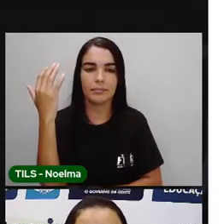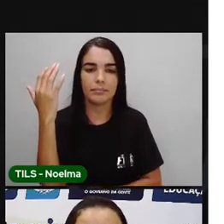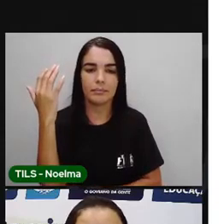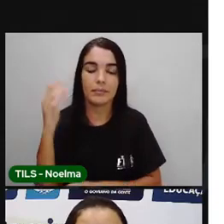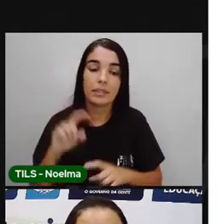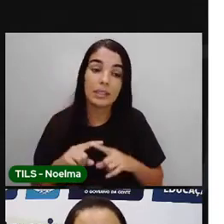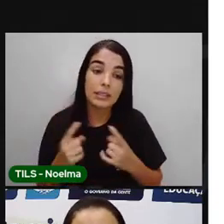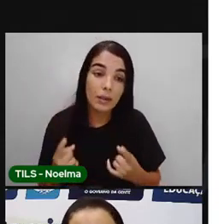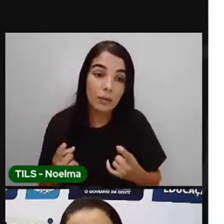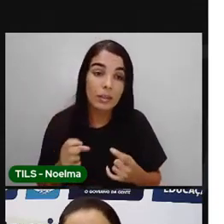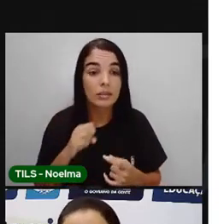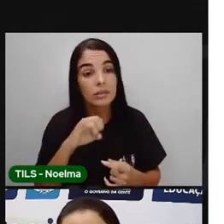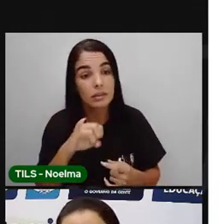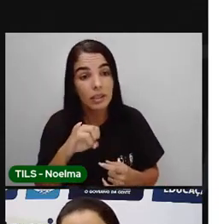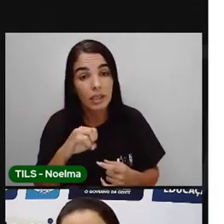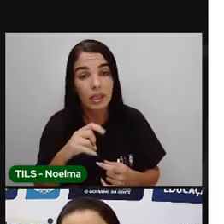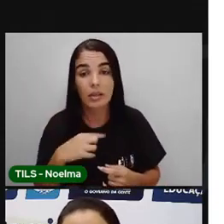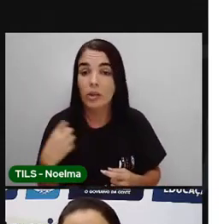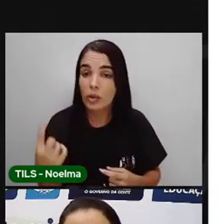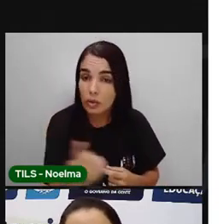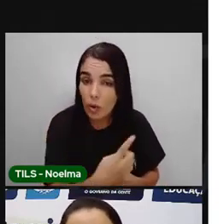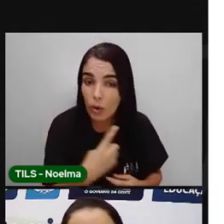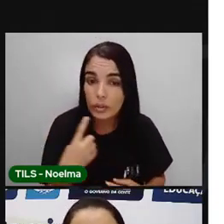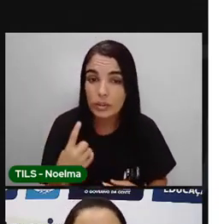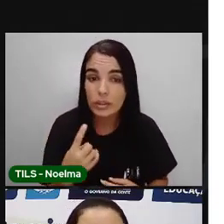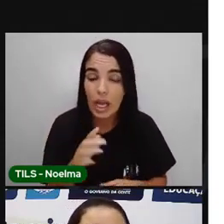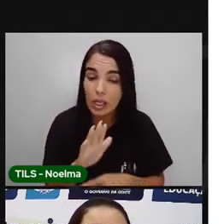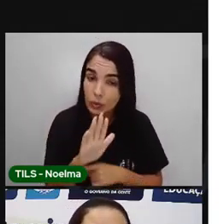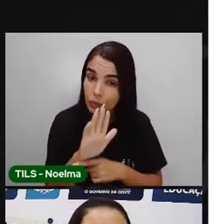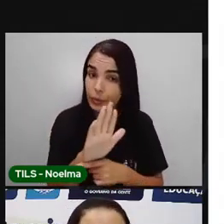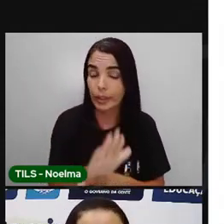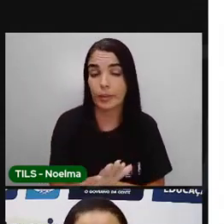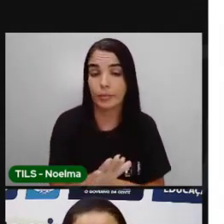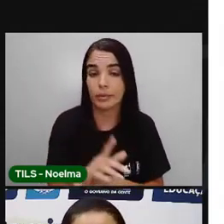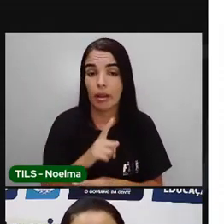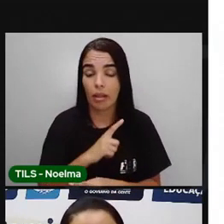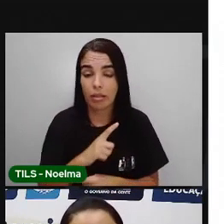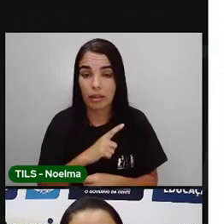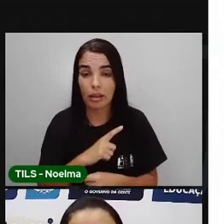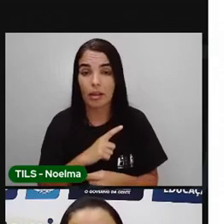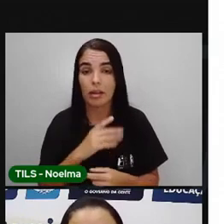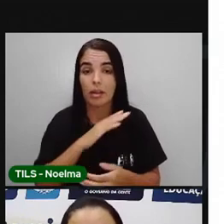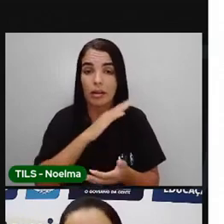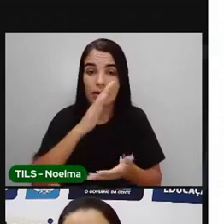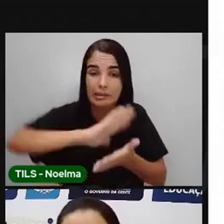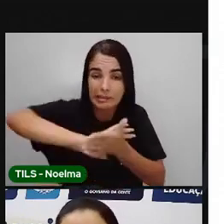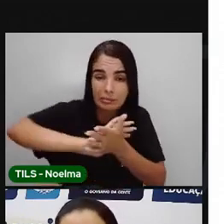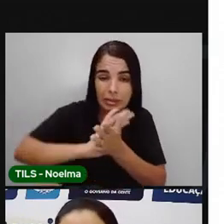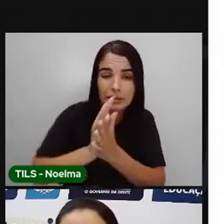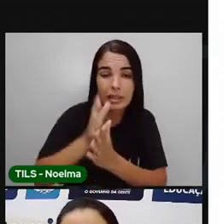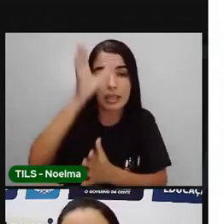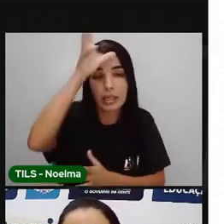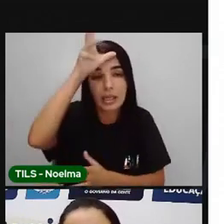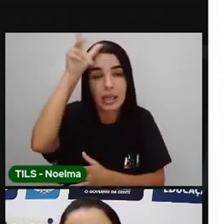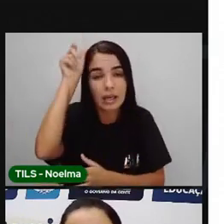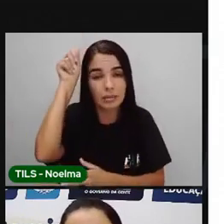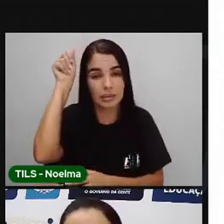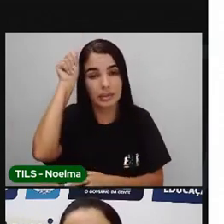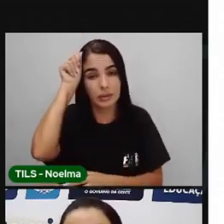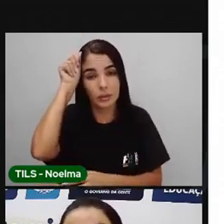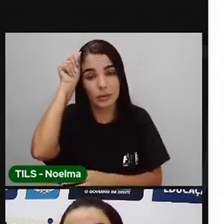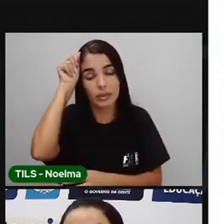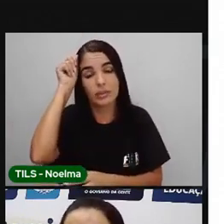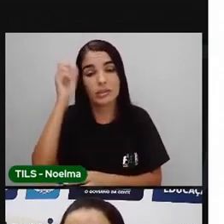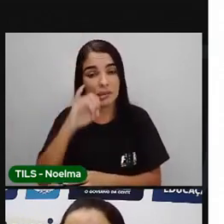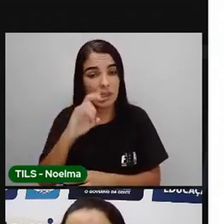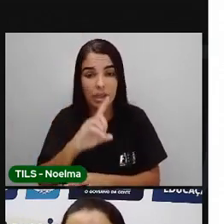contribui, né, para que haja esse desmatamento da Amazônia, se a gente não faz nada, né, se a gente não demonstra o quanto a gente está incomodado com isso, as